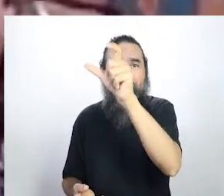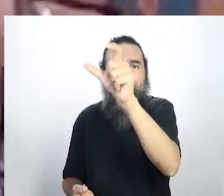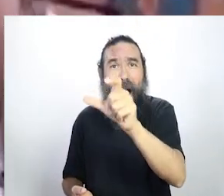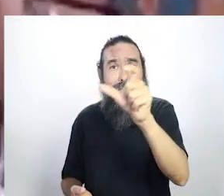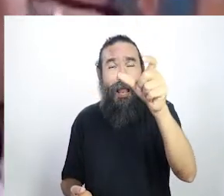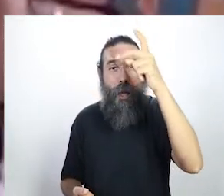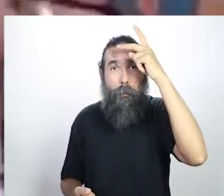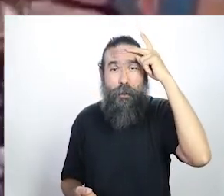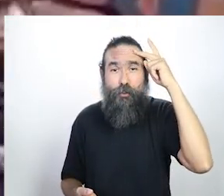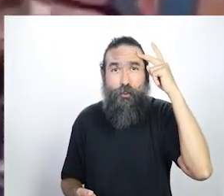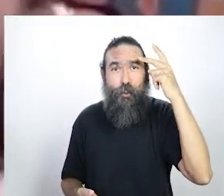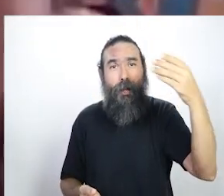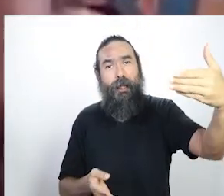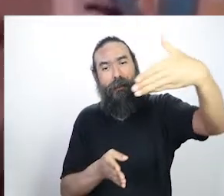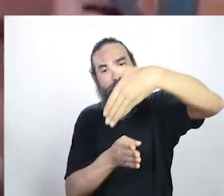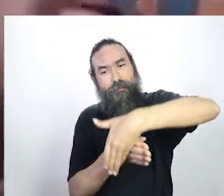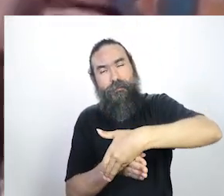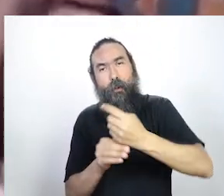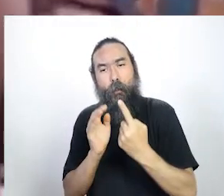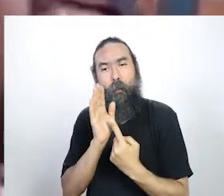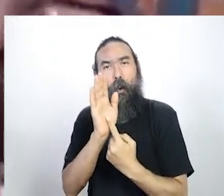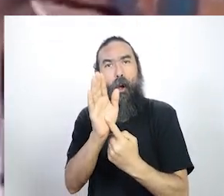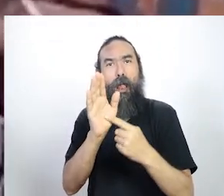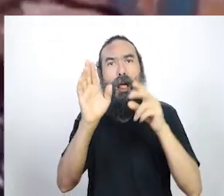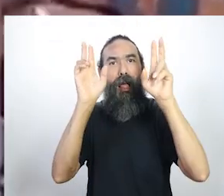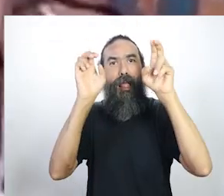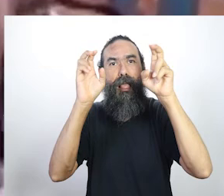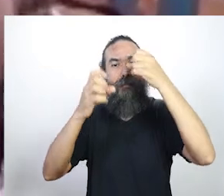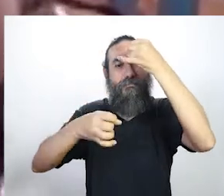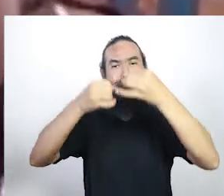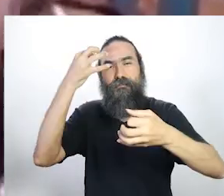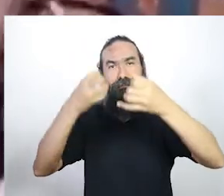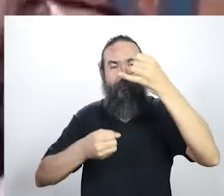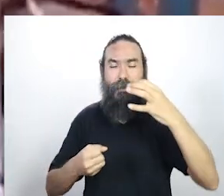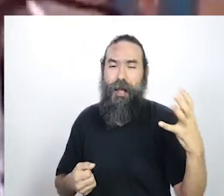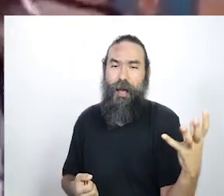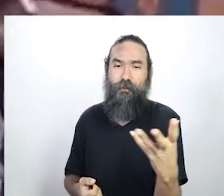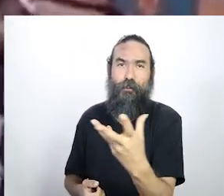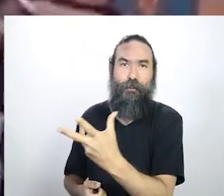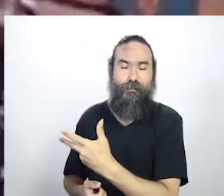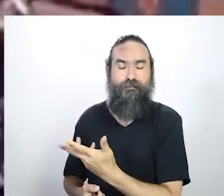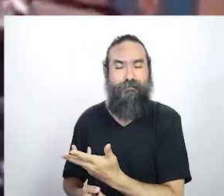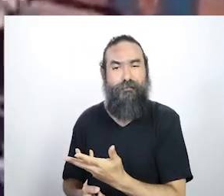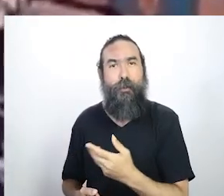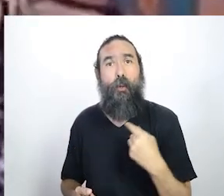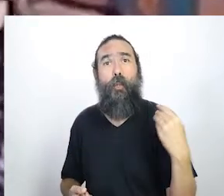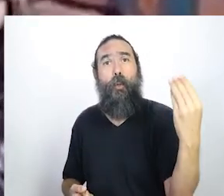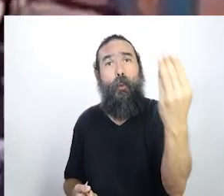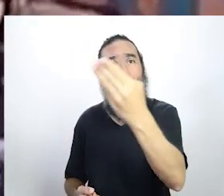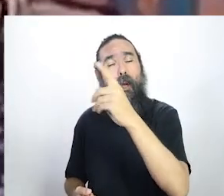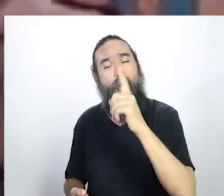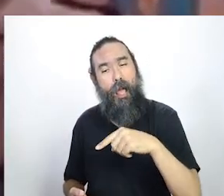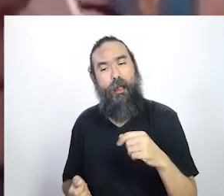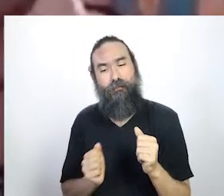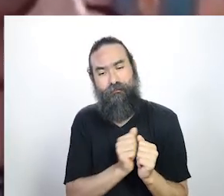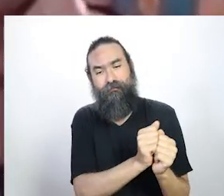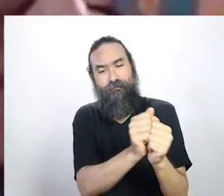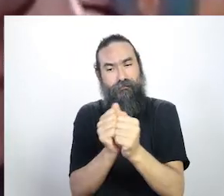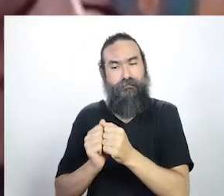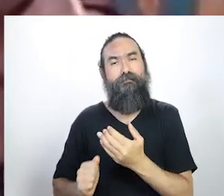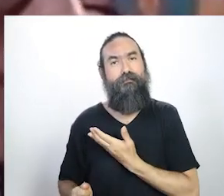um tema maravilhoso, com ações inacreditáveis, todo mundo parceiro mesmo nesse